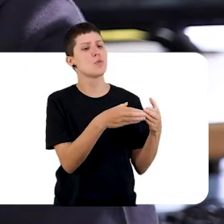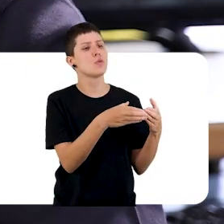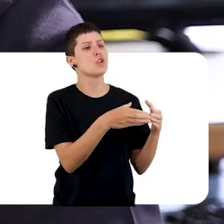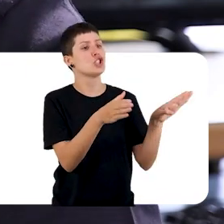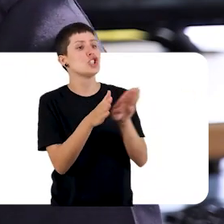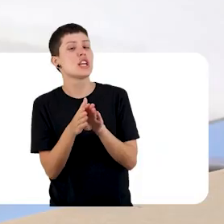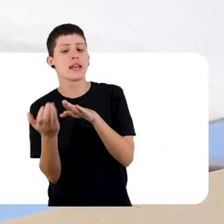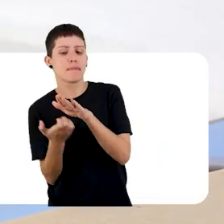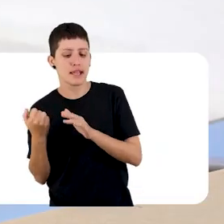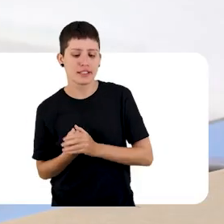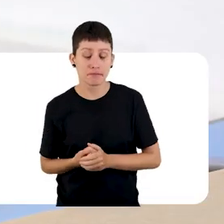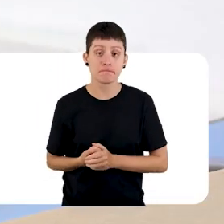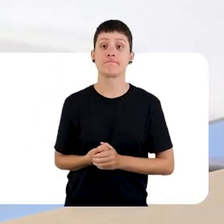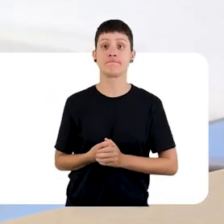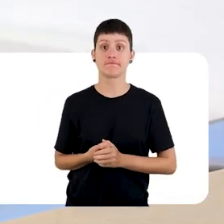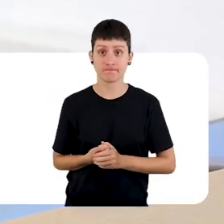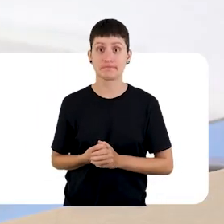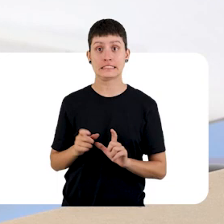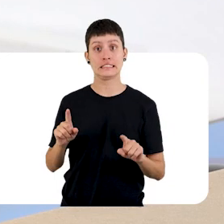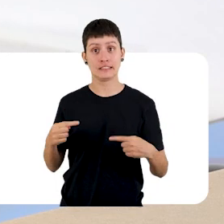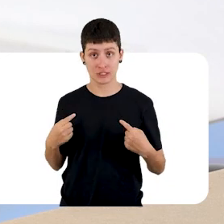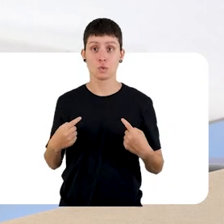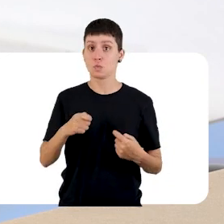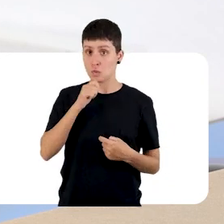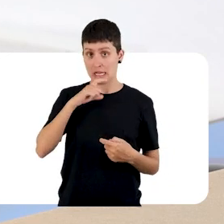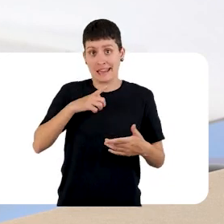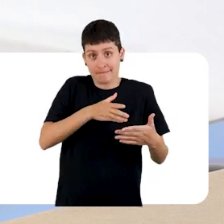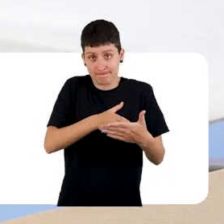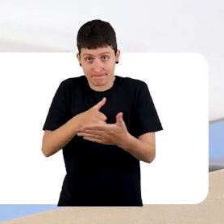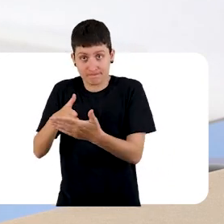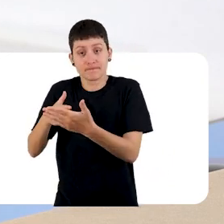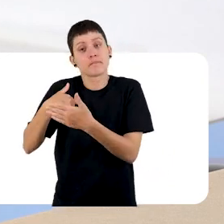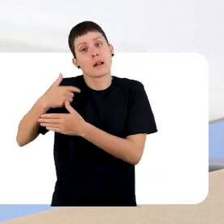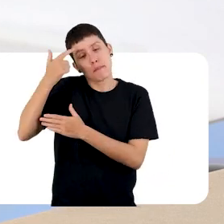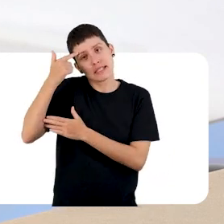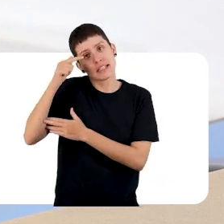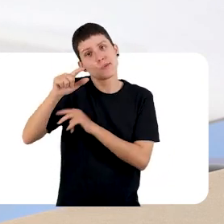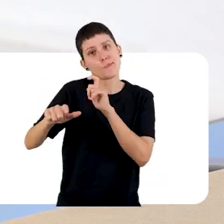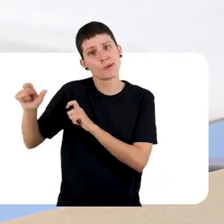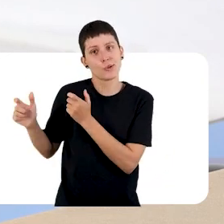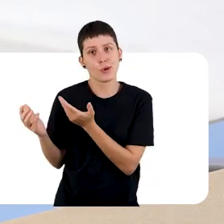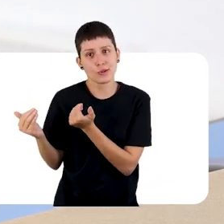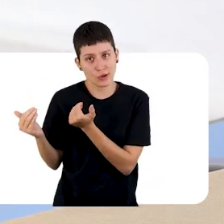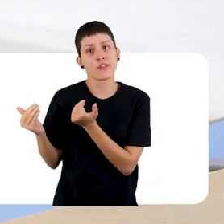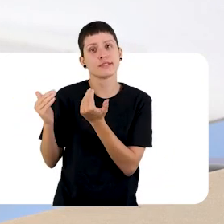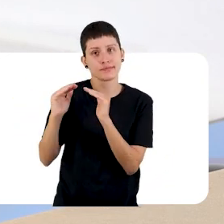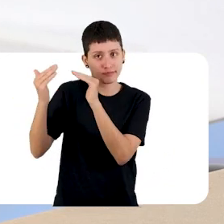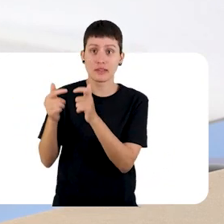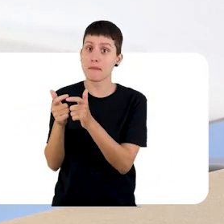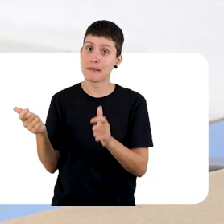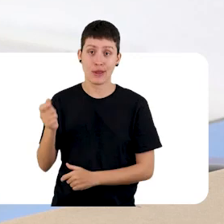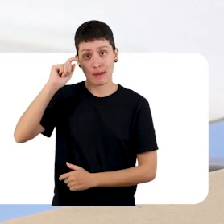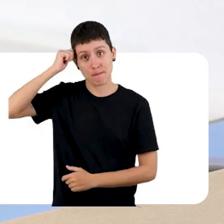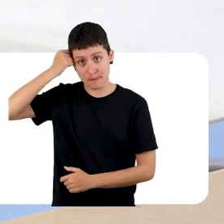no mercado de trabalho. É um desafio e uma barreira ainda, falando de jovens de periferia, que a maioria são pretos e